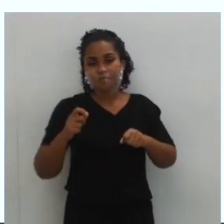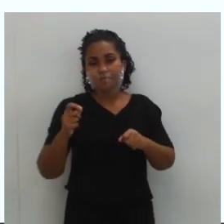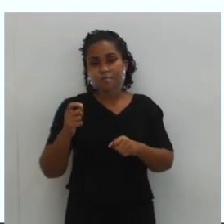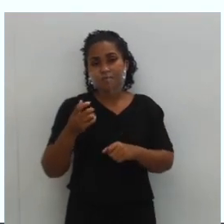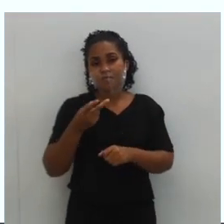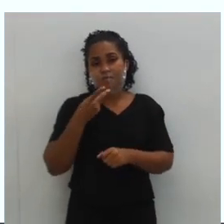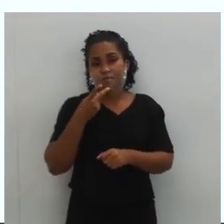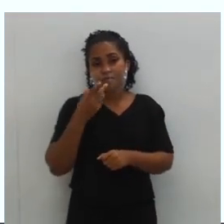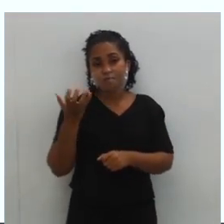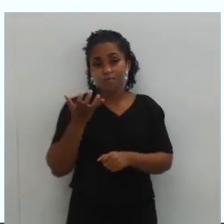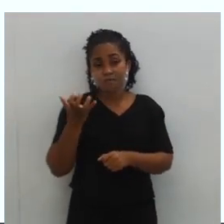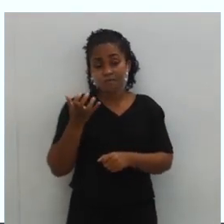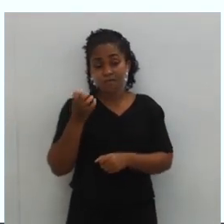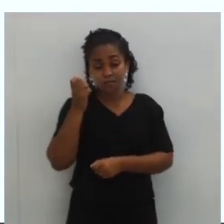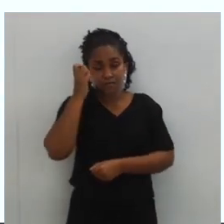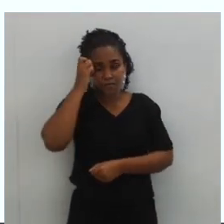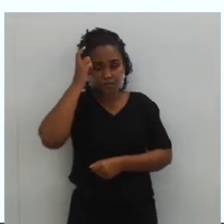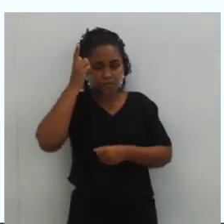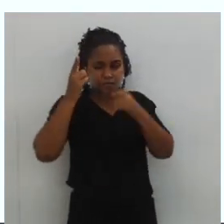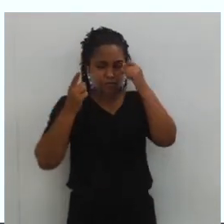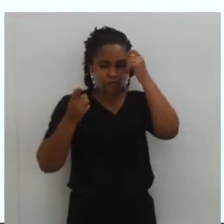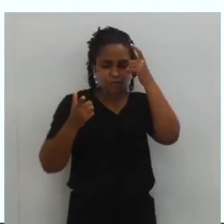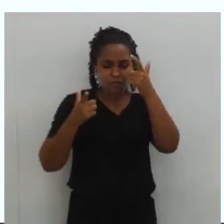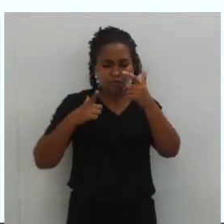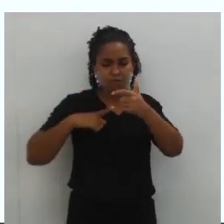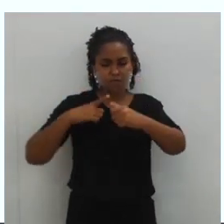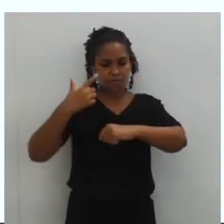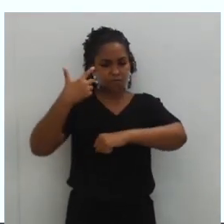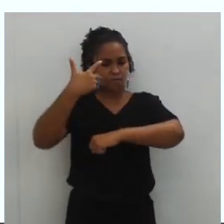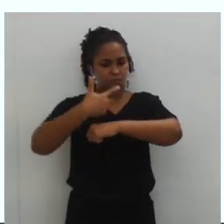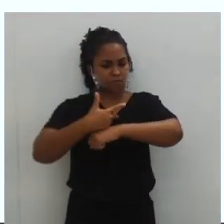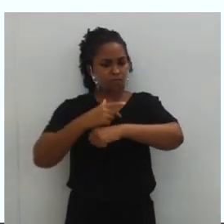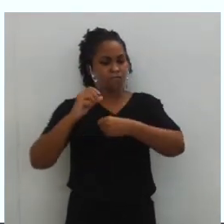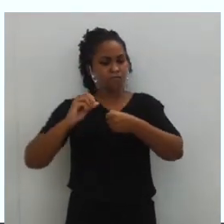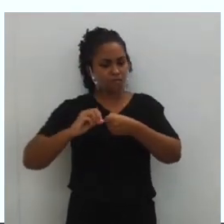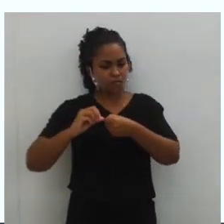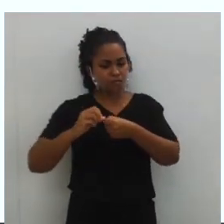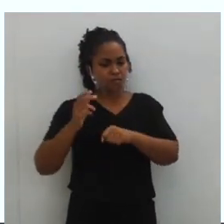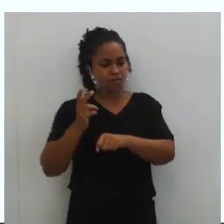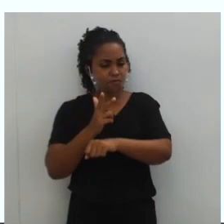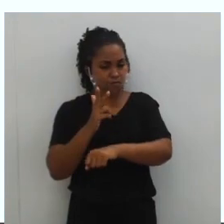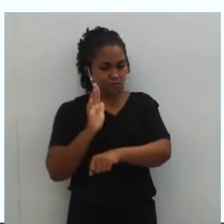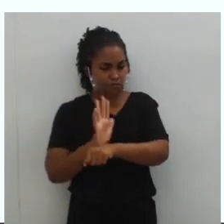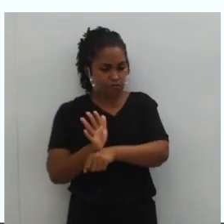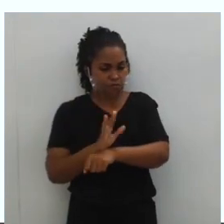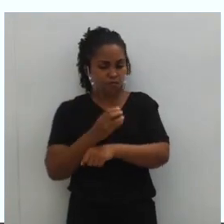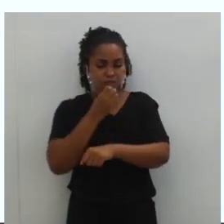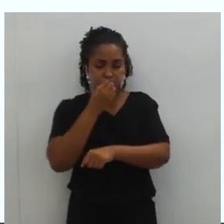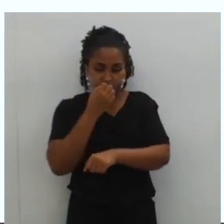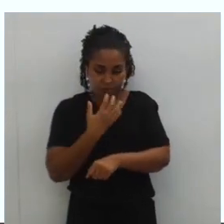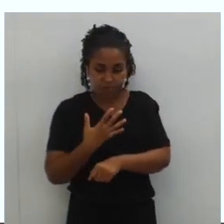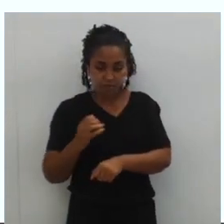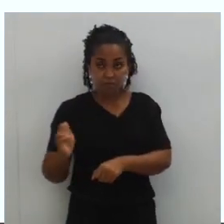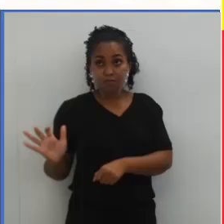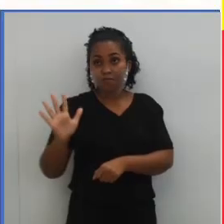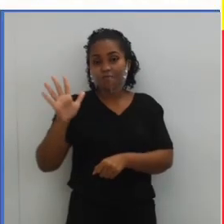queria dizer é assim, se você tiver criatividade e uma câmera, você pode fazer filme sim bom, sem tanto recurso